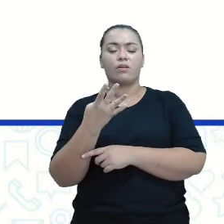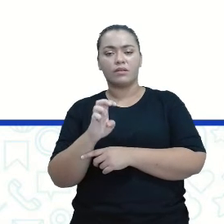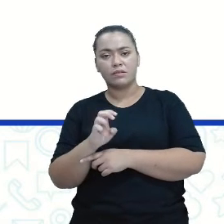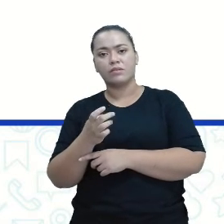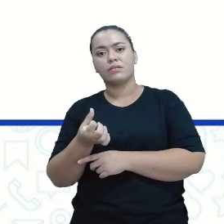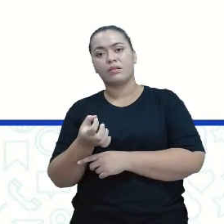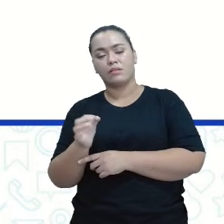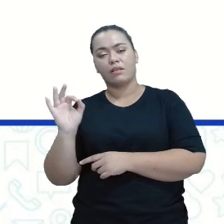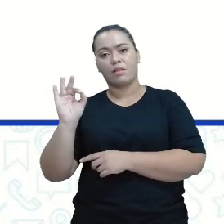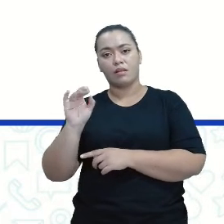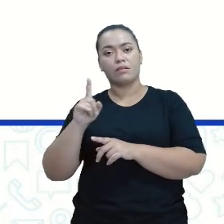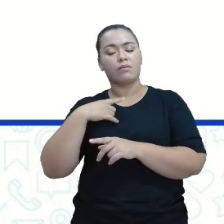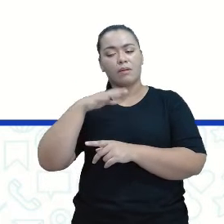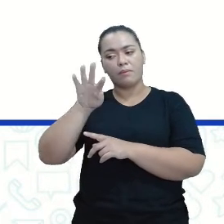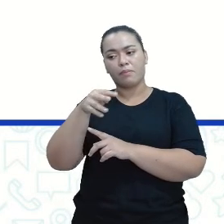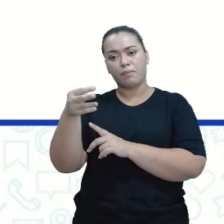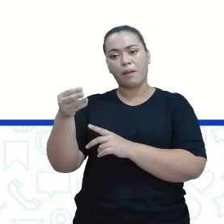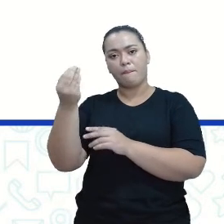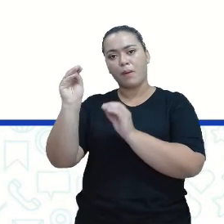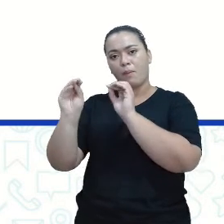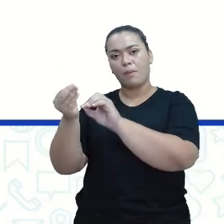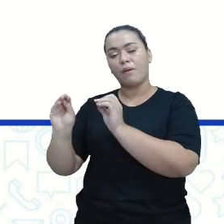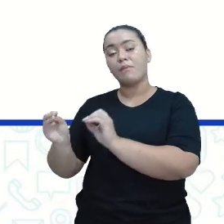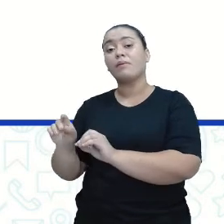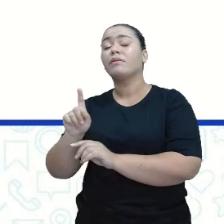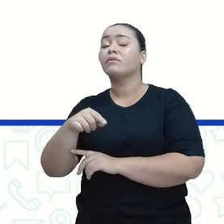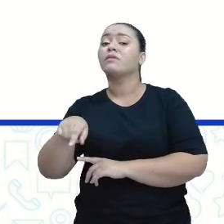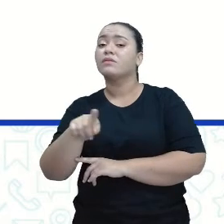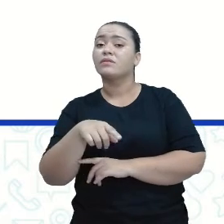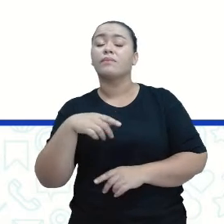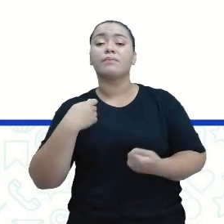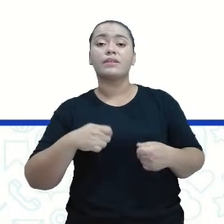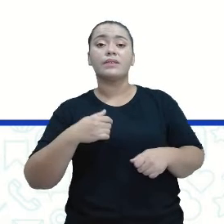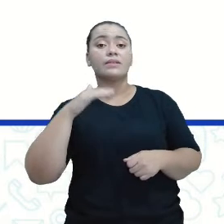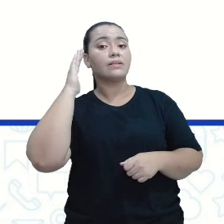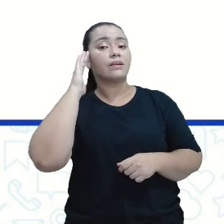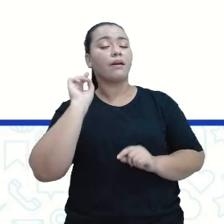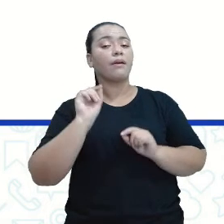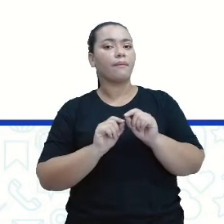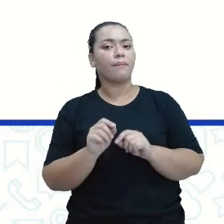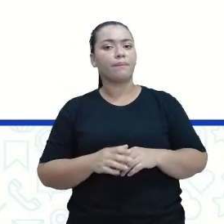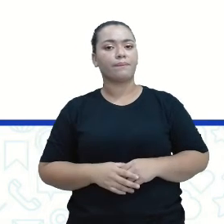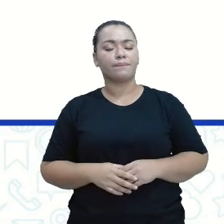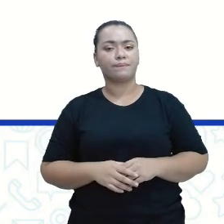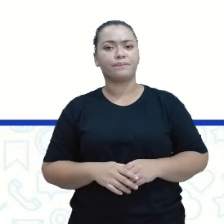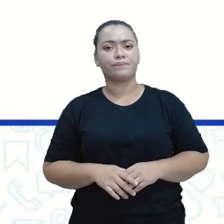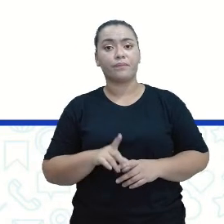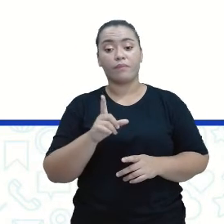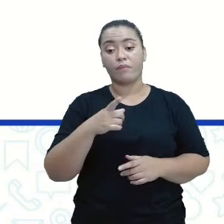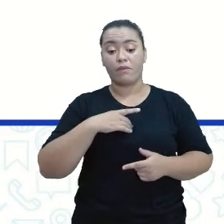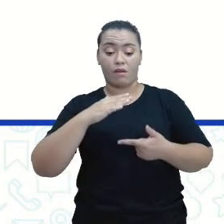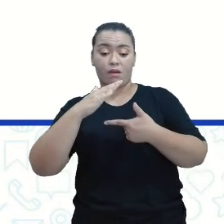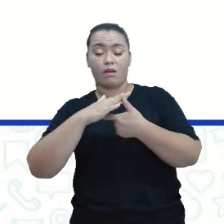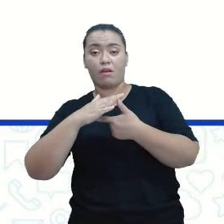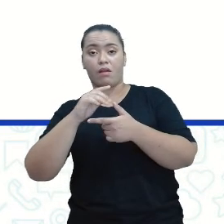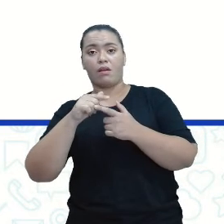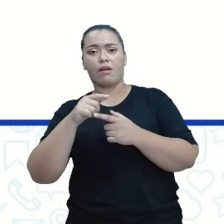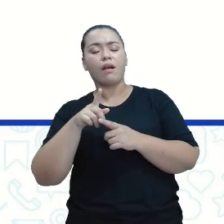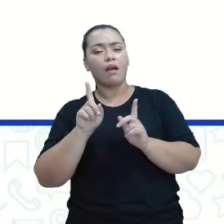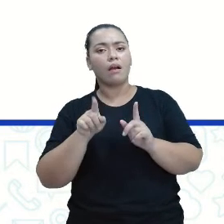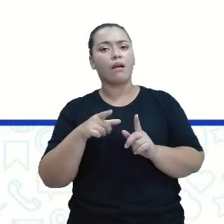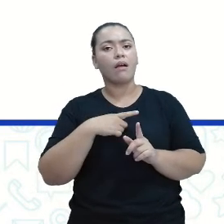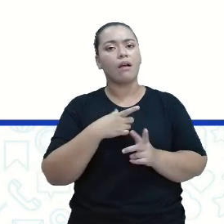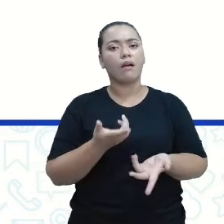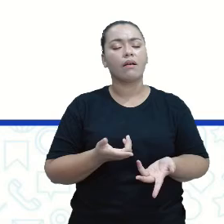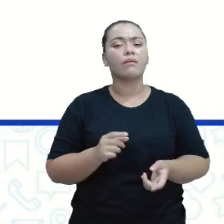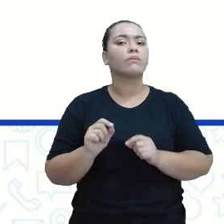ali naquela tabelinha, certo? Então, a primeira coisa que você tem que saber é vai dar o triângulo retângulo, vai apresentar